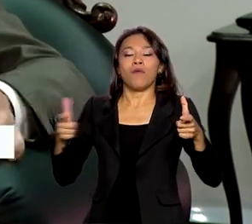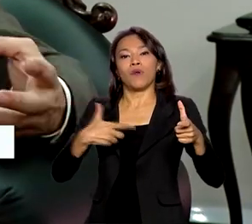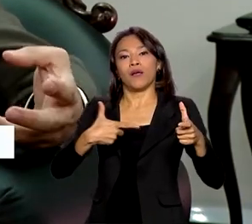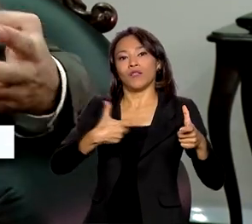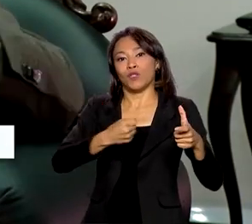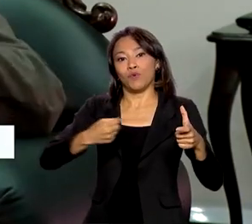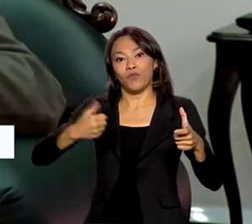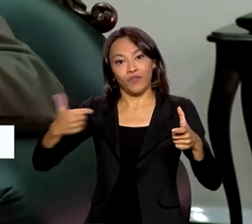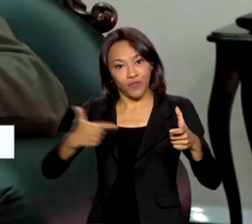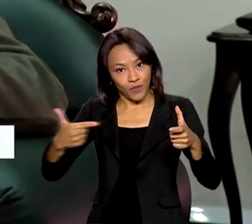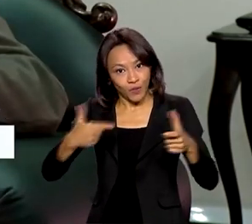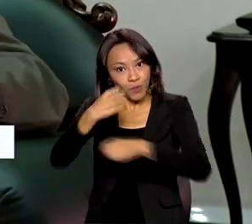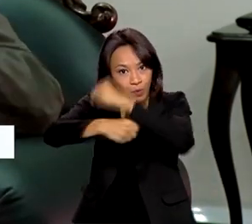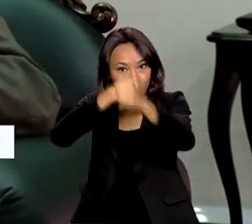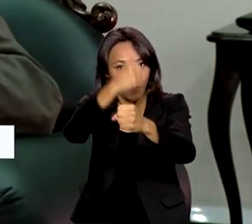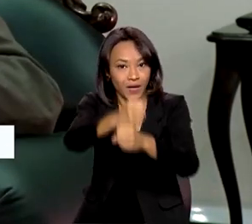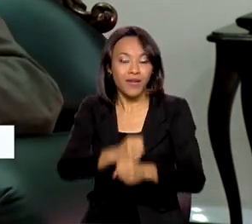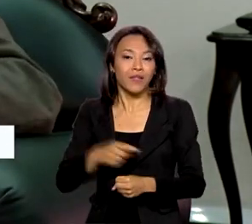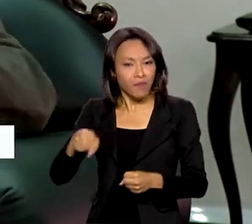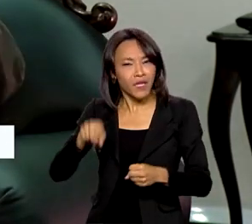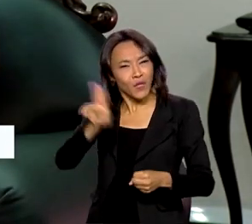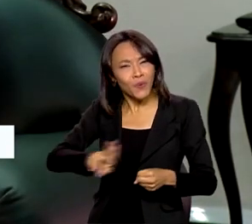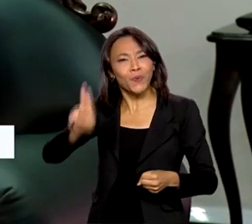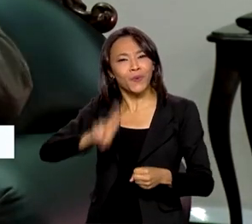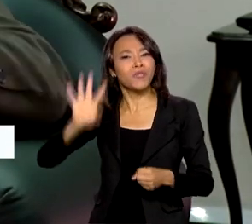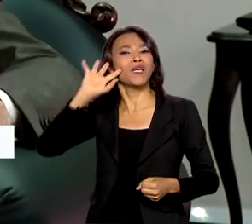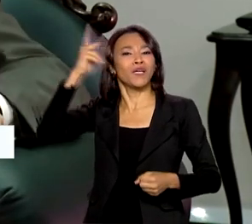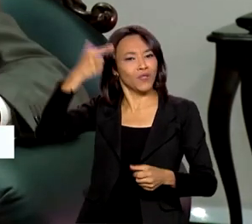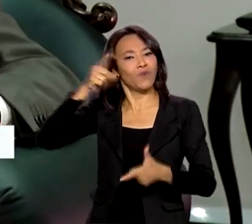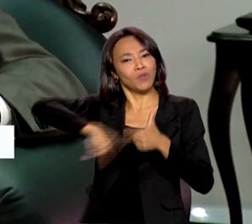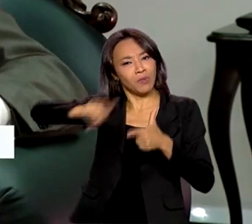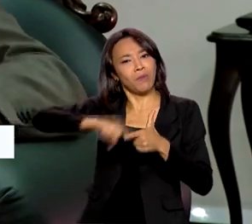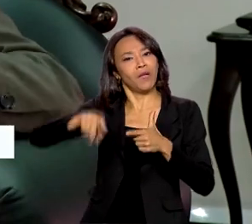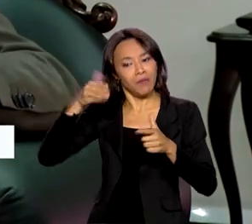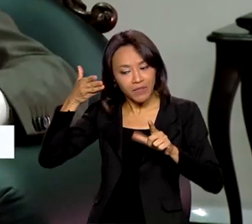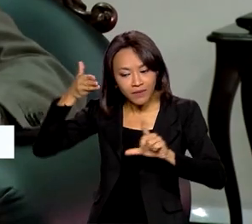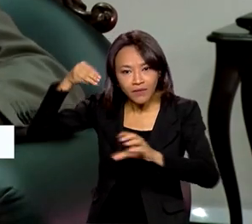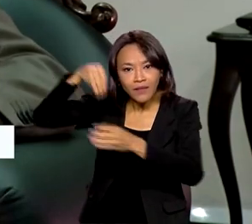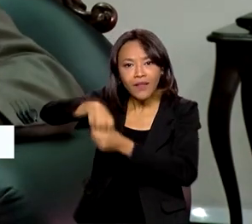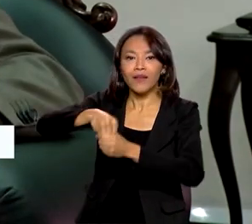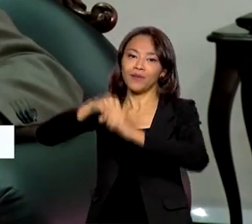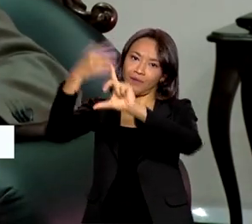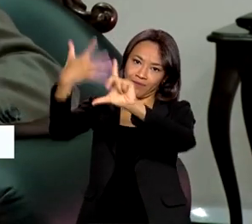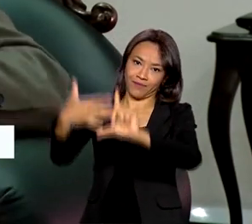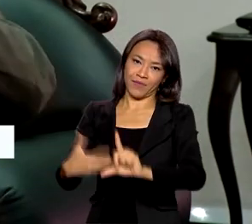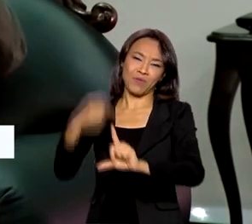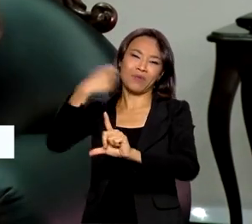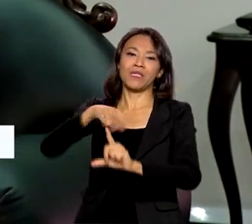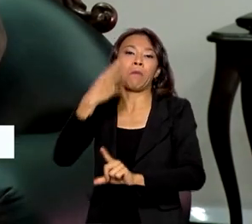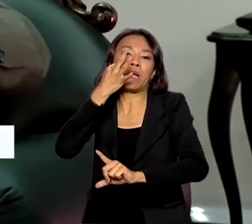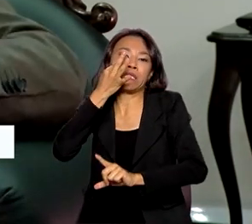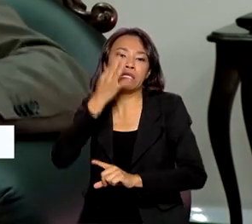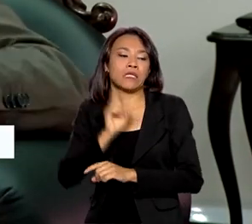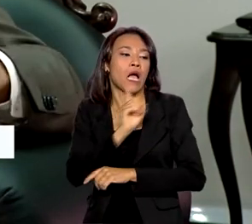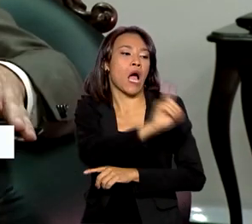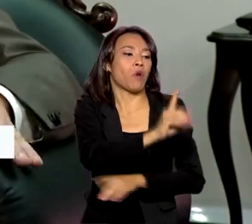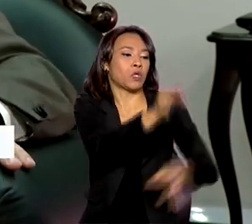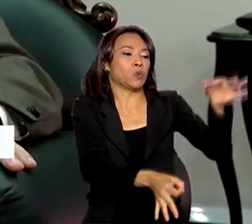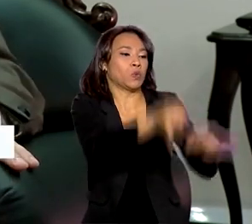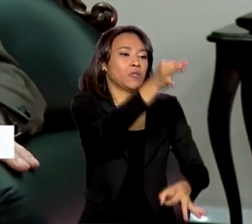isso aí para que as pessoas realmente usem e resolvam seus problemas na plataforma sem ter que se ir para pro com